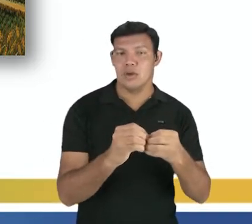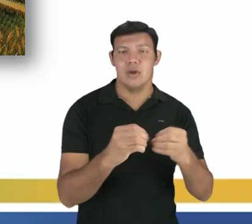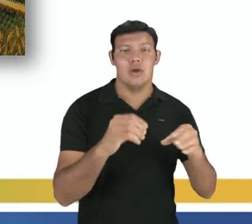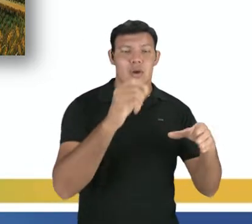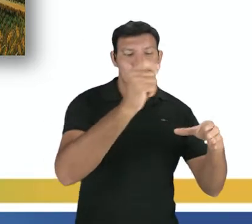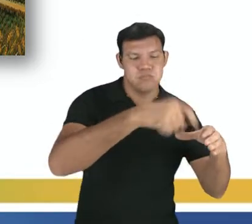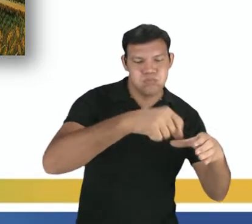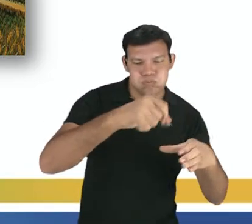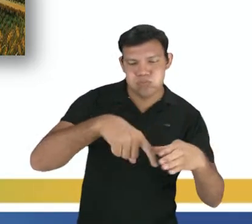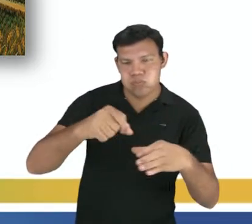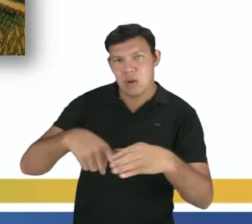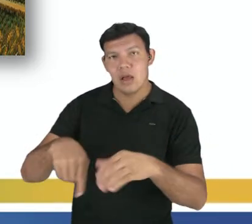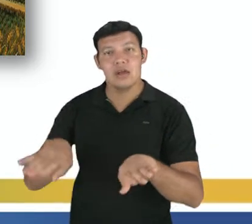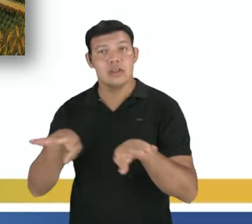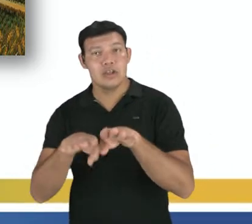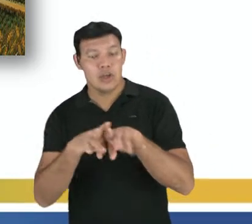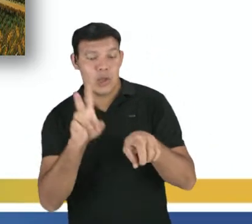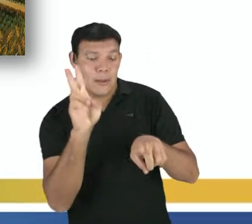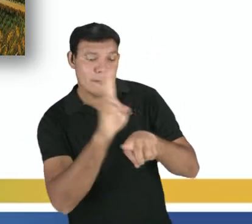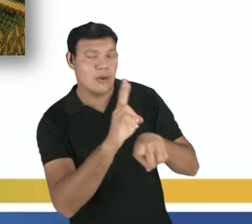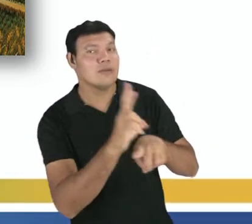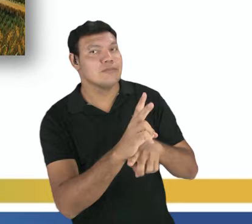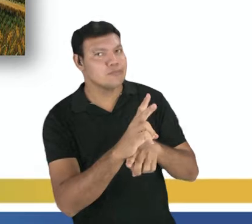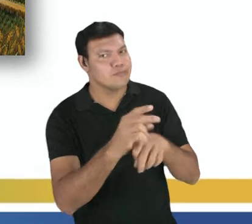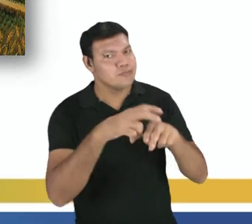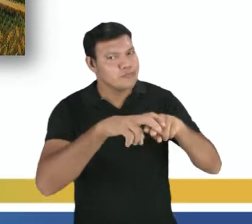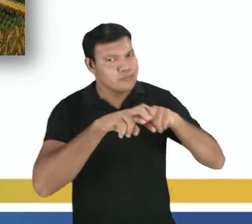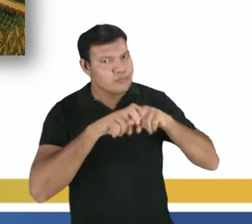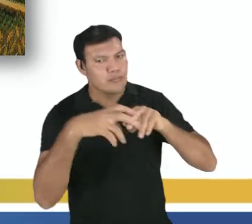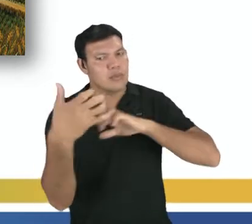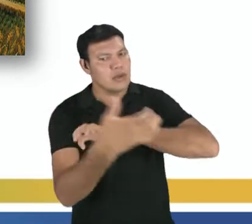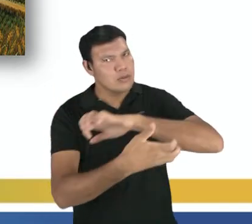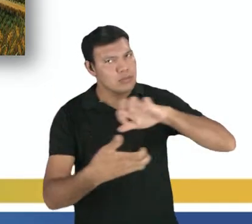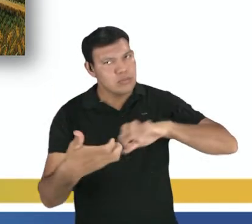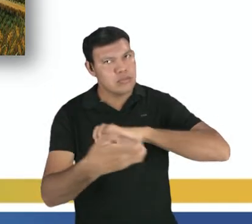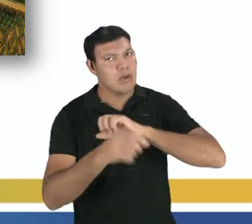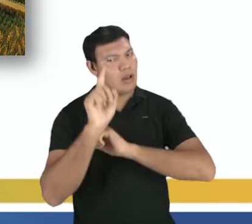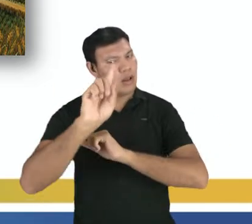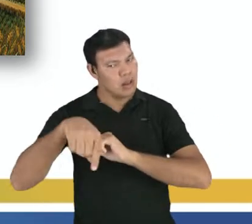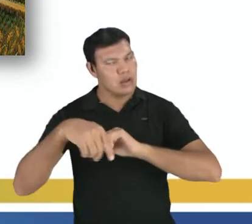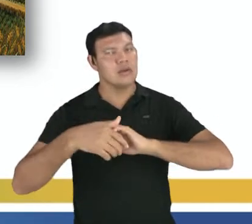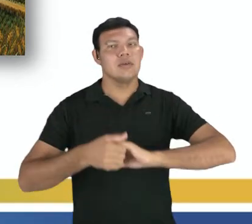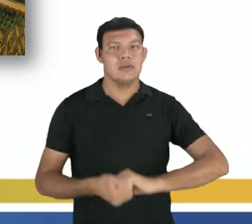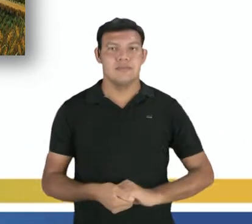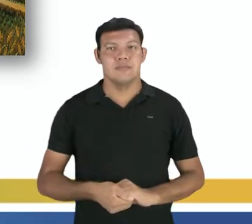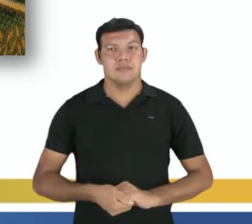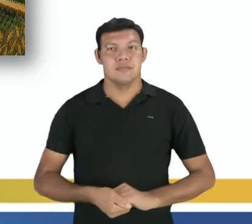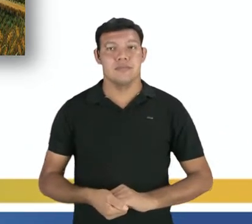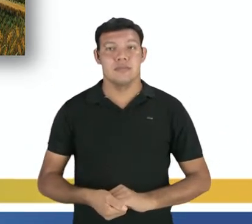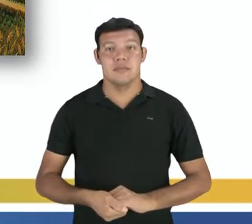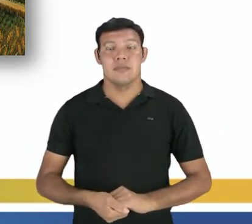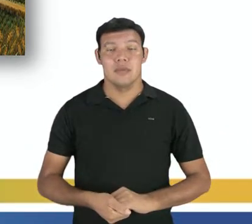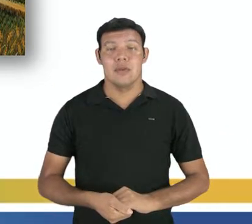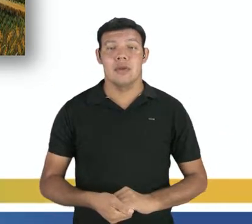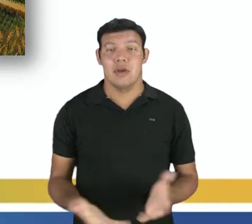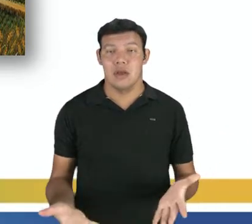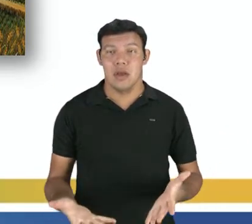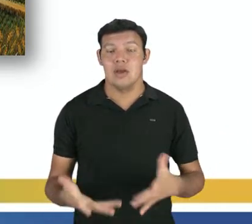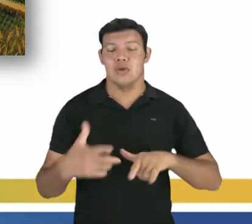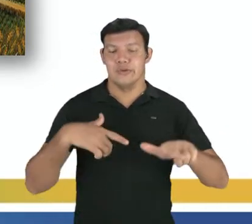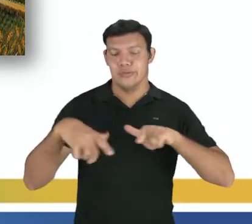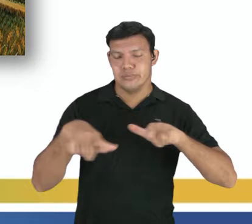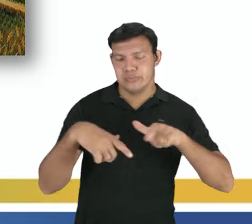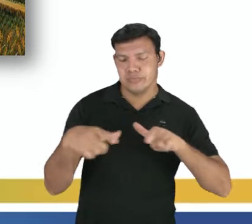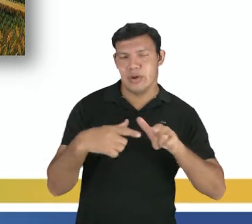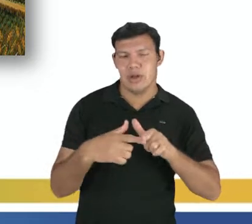para manter essa criação. Por isso que é uma verdadeira revolução, uma transformação, né. À medida que essas atividades foram